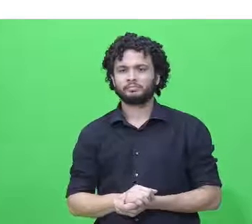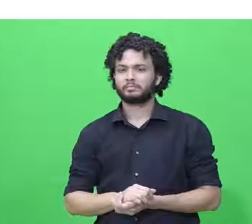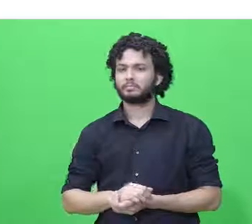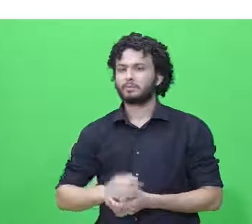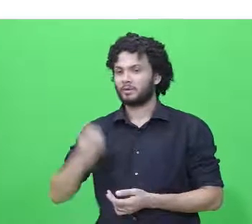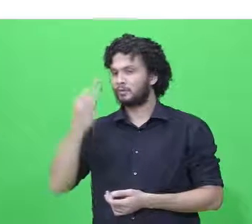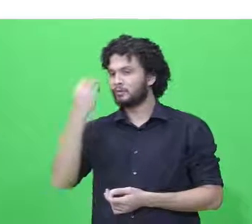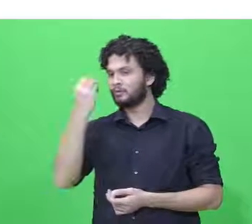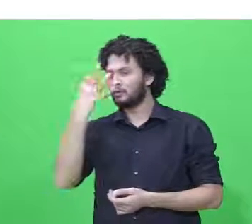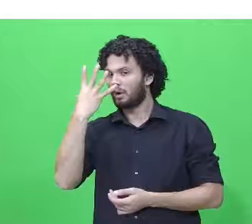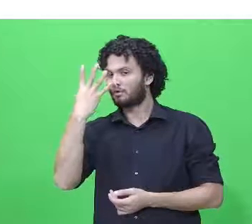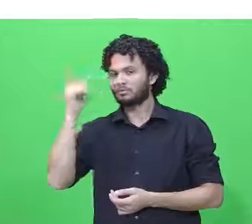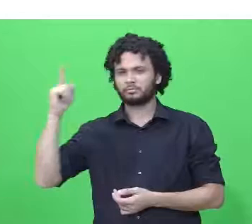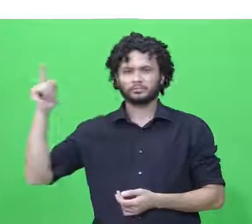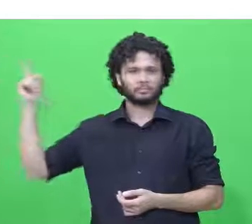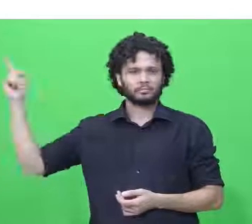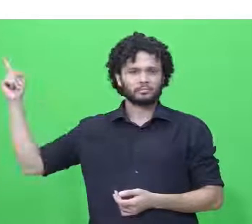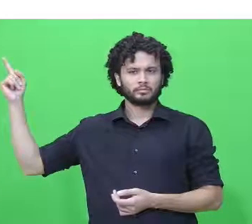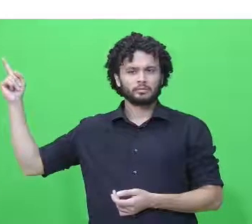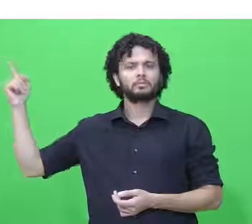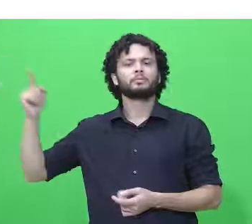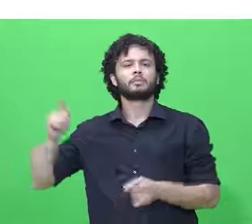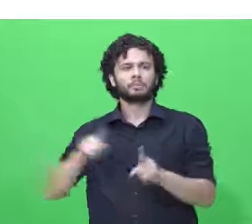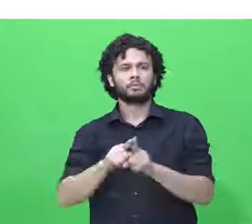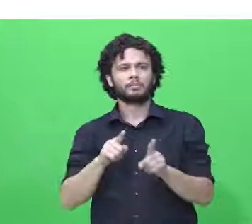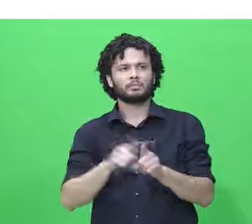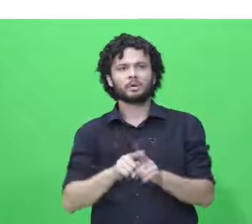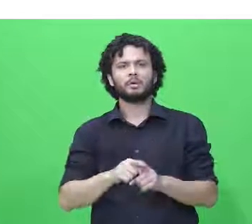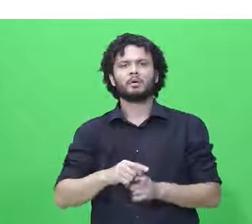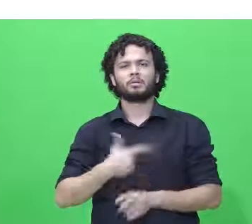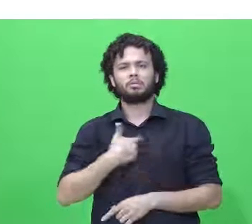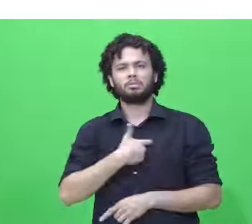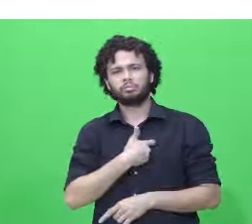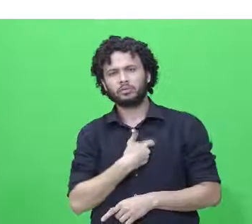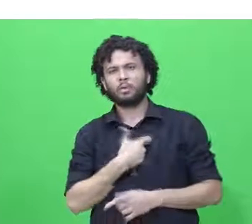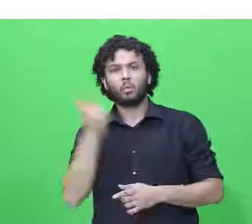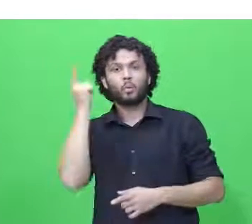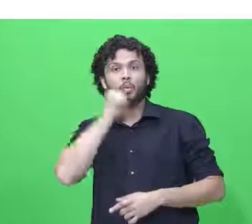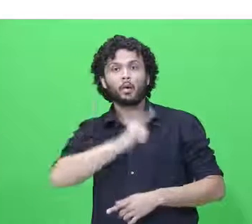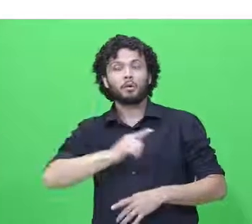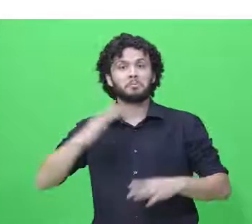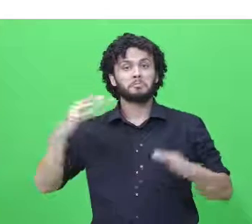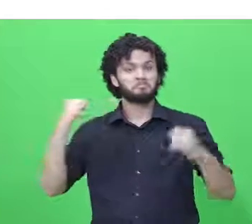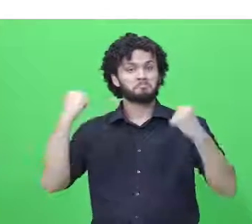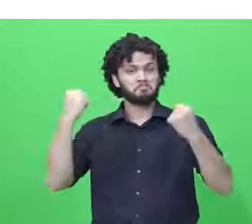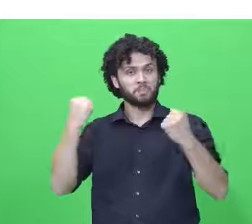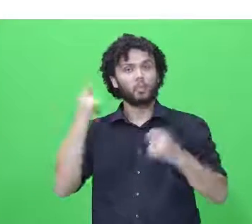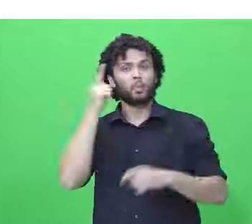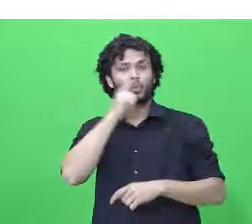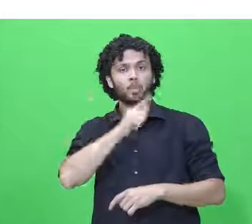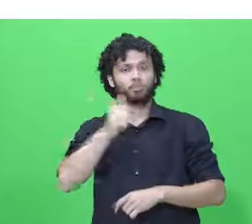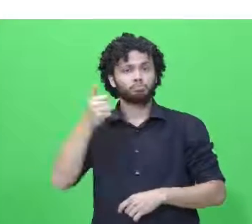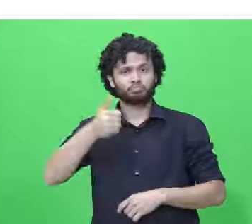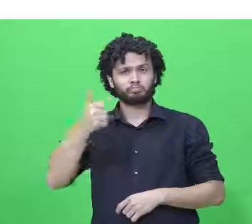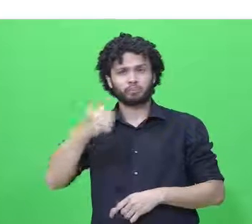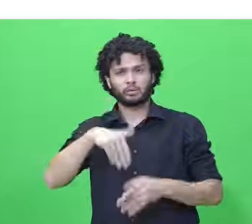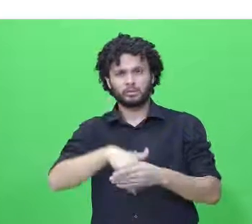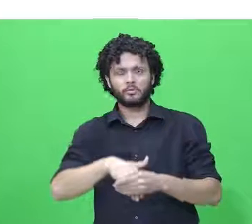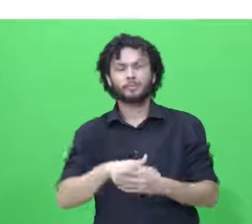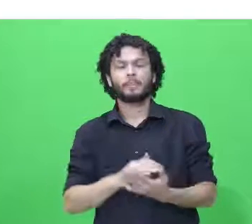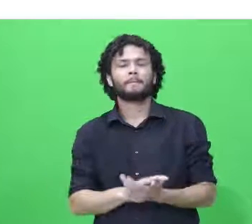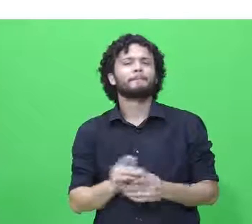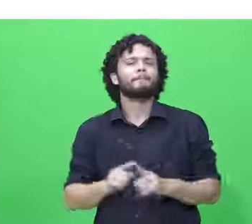Um outro momento também, né, Vargas, então, aí comemorando, na verdade, essa vitória, então, né, já que, como eu falei para